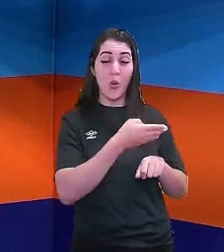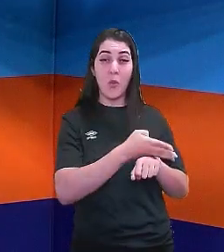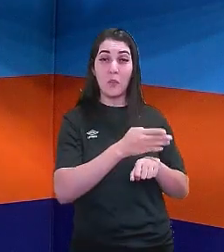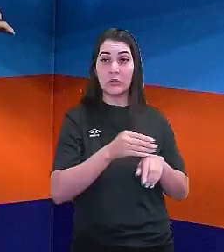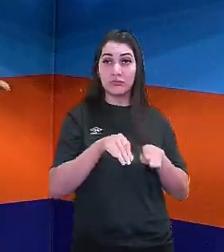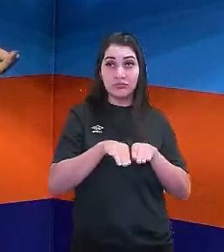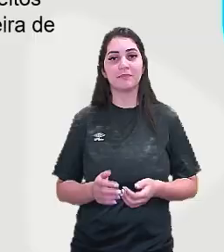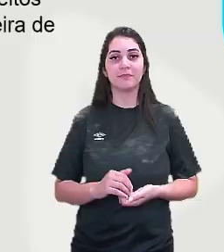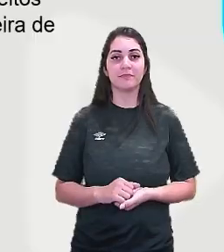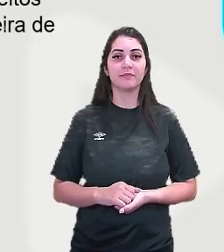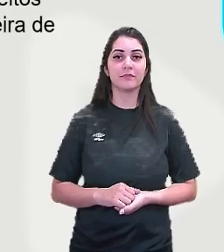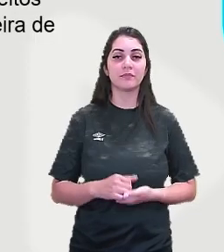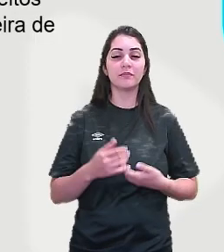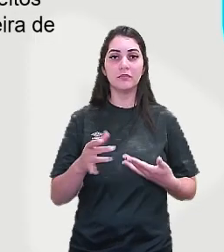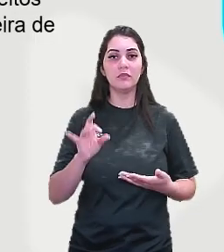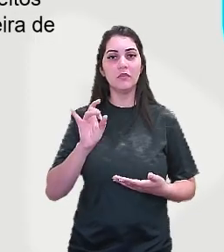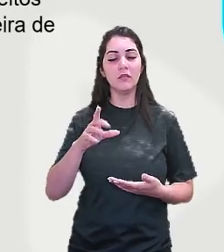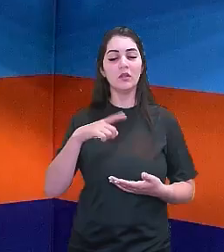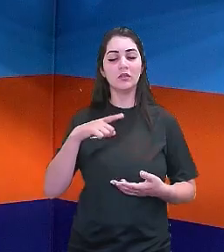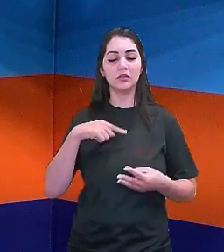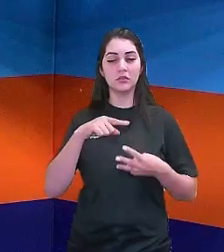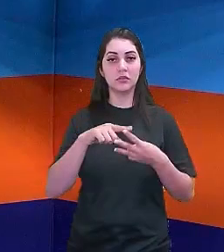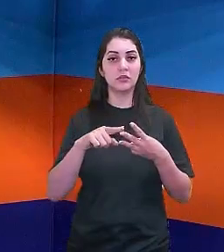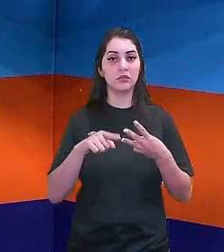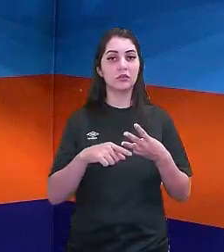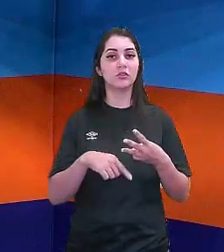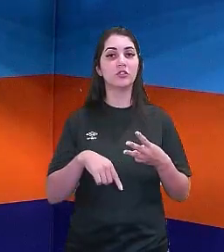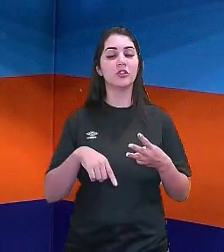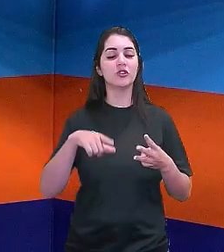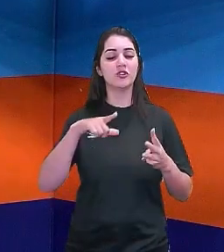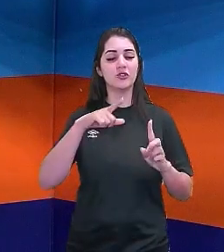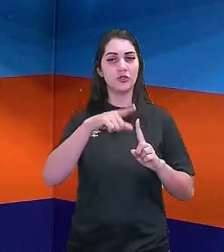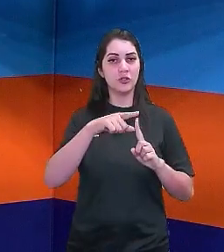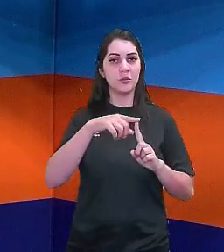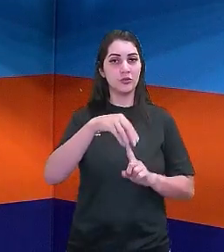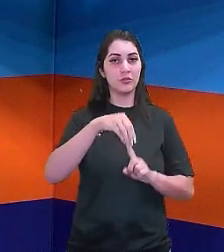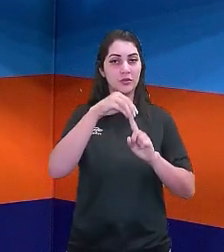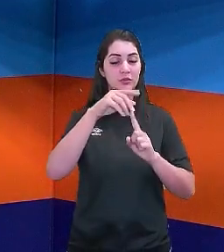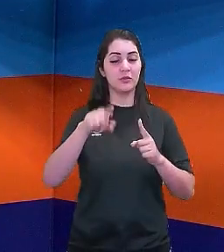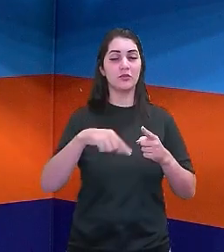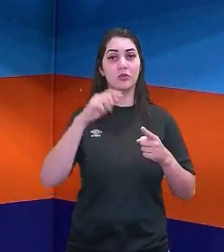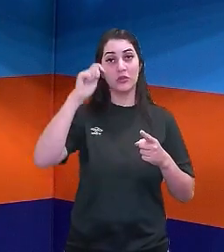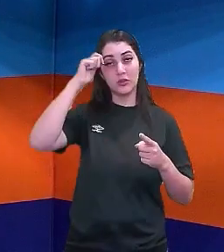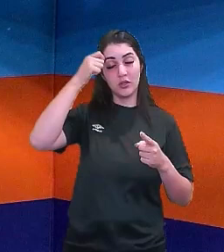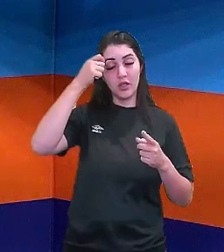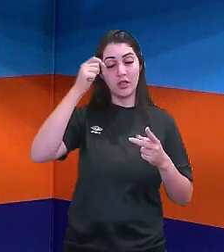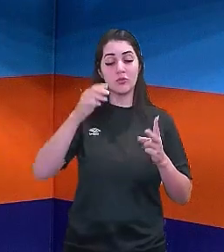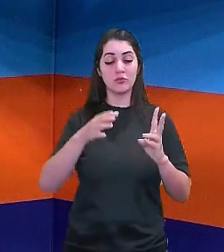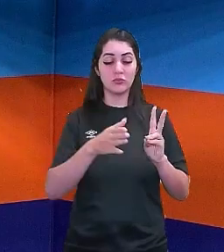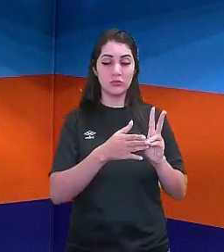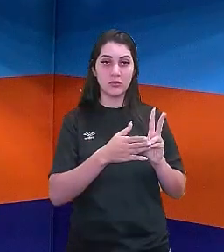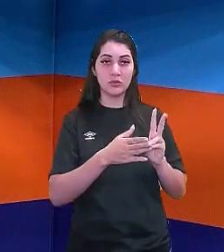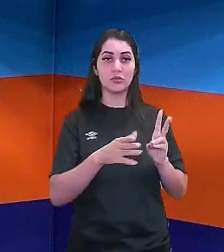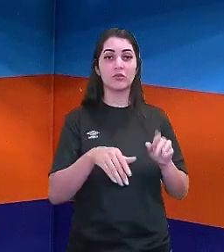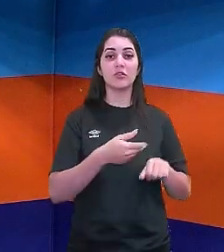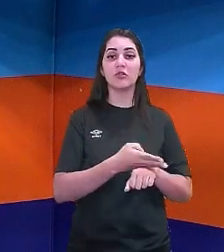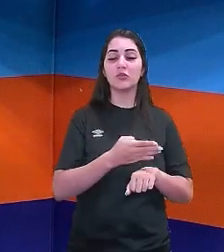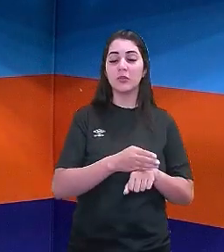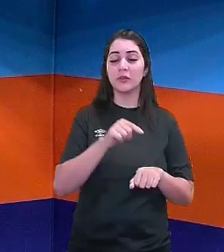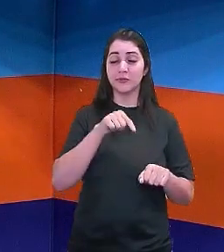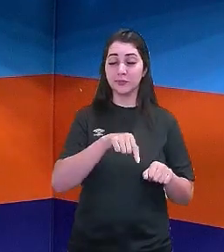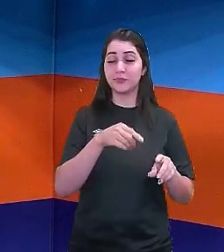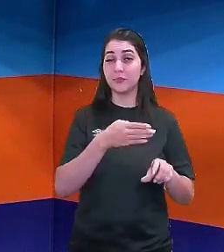Então, até esse momento, só tinha as três raças principais, que eram os negros, os índios e o branco. E os brancos eram o quê?